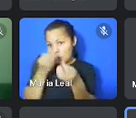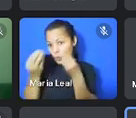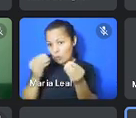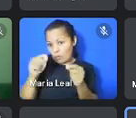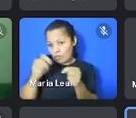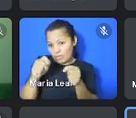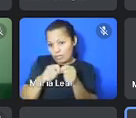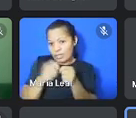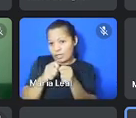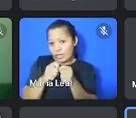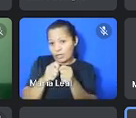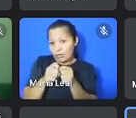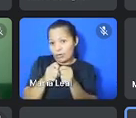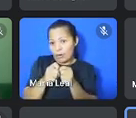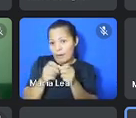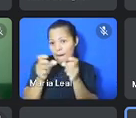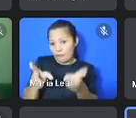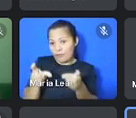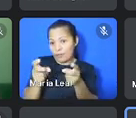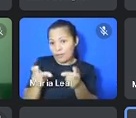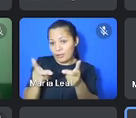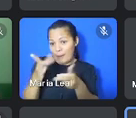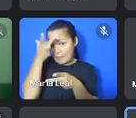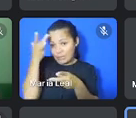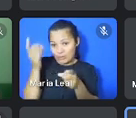ser enganado pelo vendedor, tá?